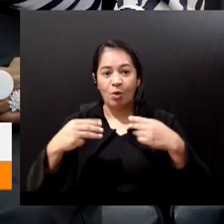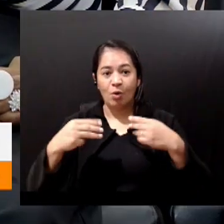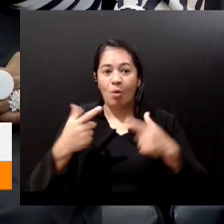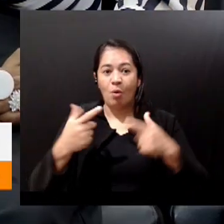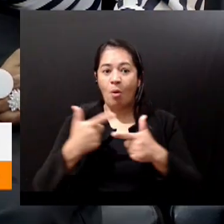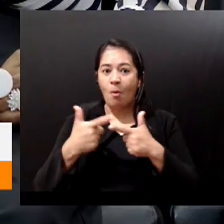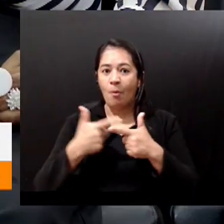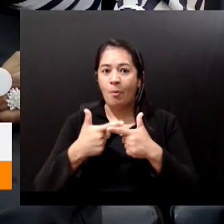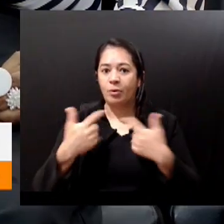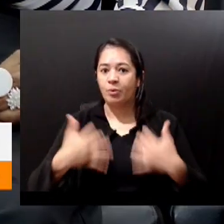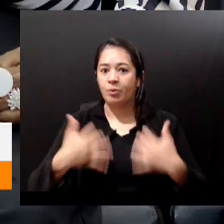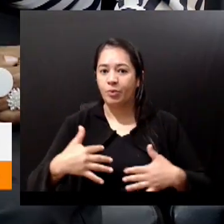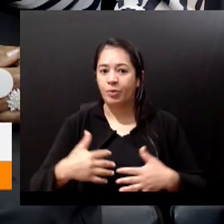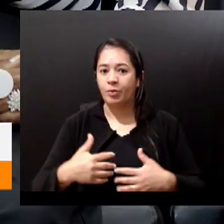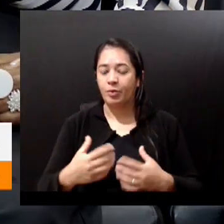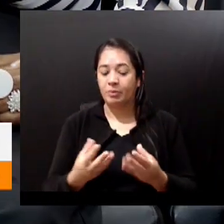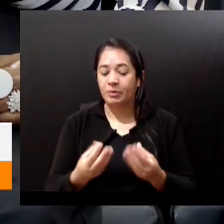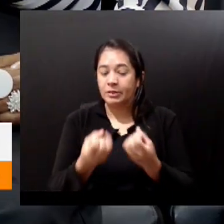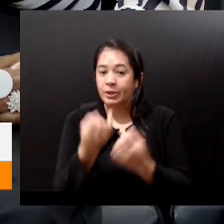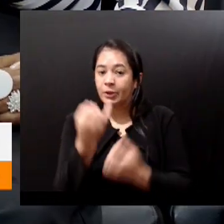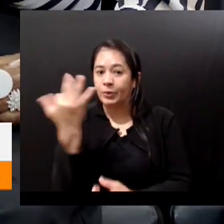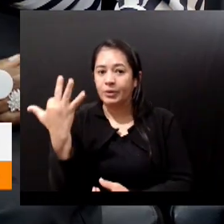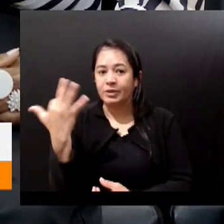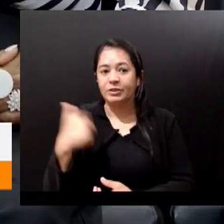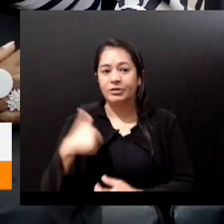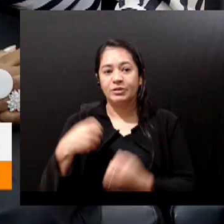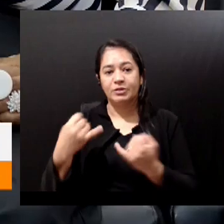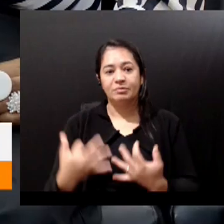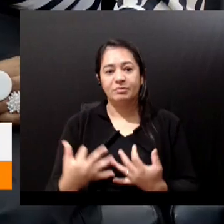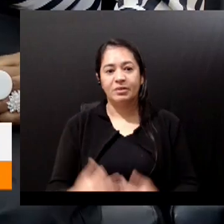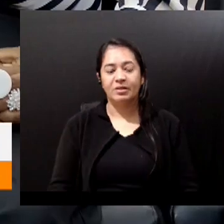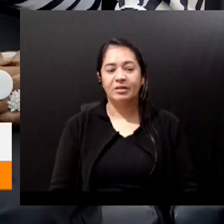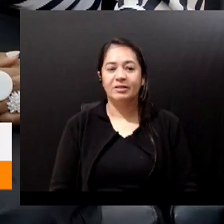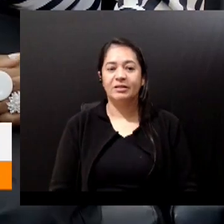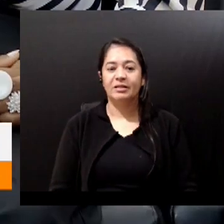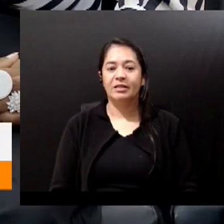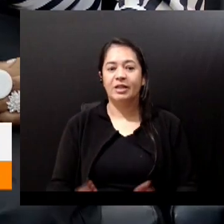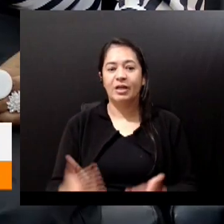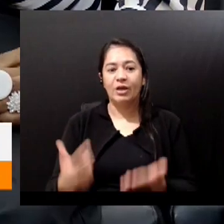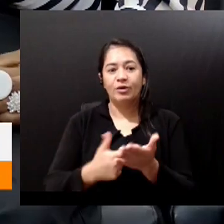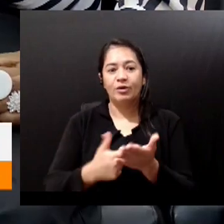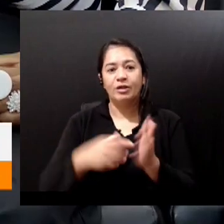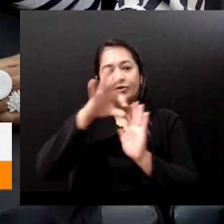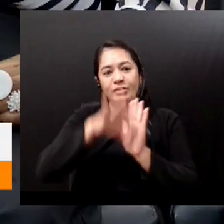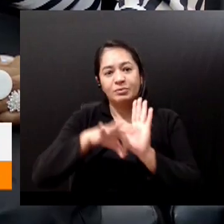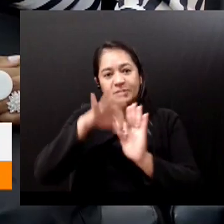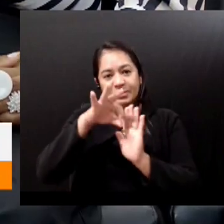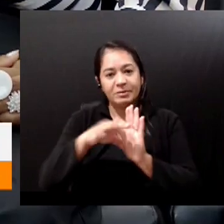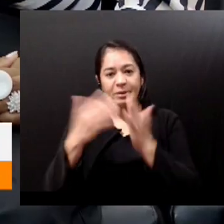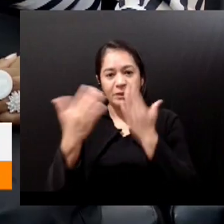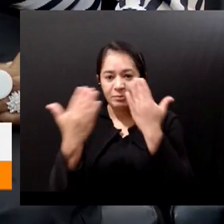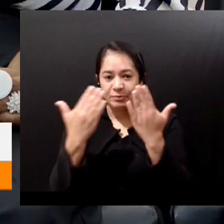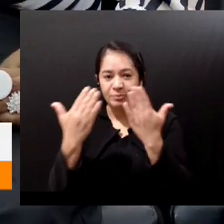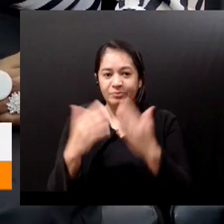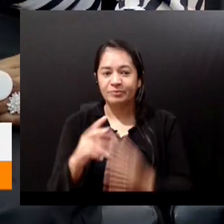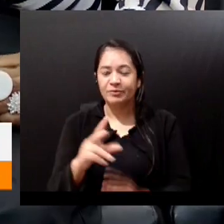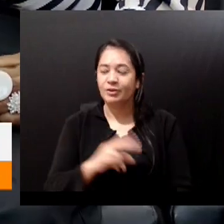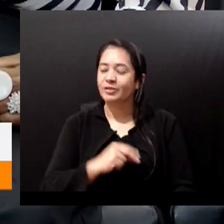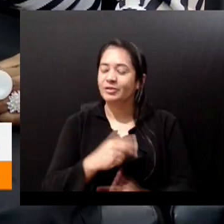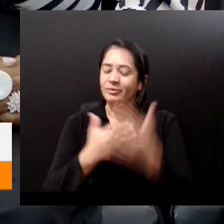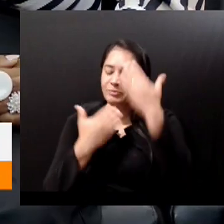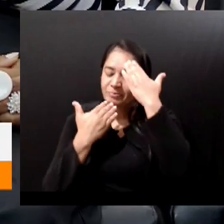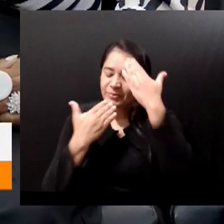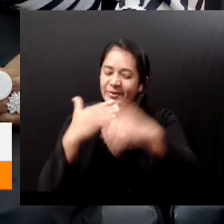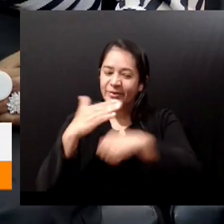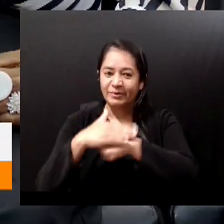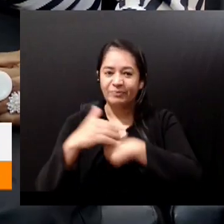vive também. Então, eu trato aqui no livro de psicanálise, de psicologia. E, poxa, muito obrigado pelo carinho. O que eu provoco vocês